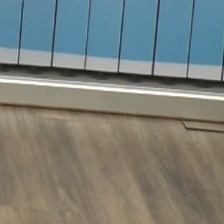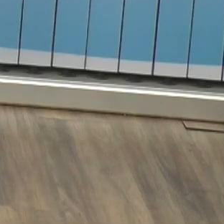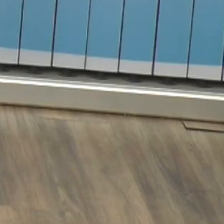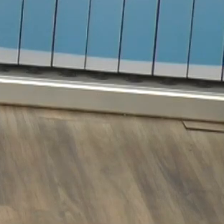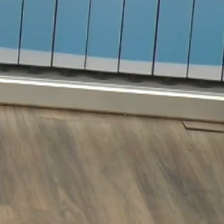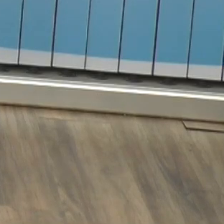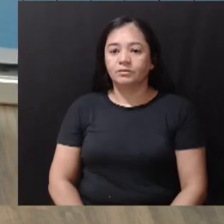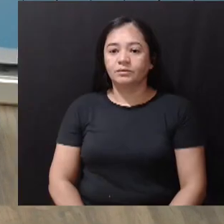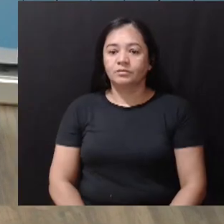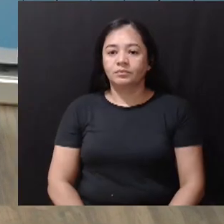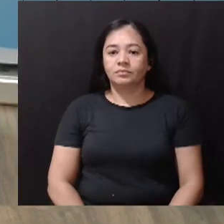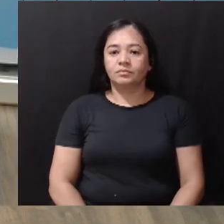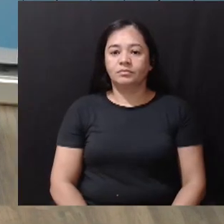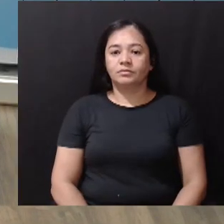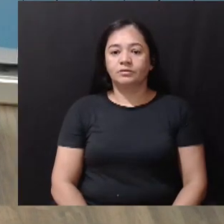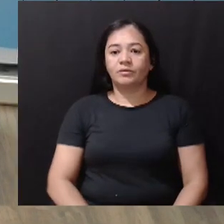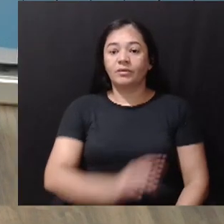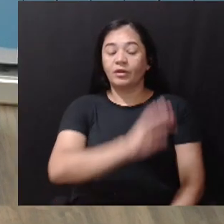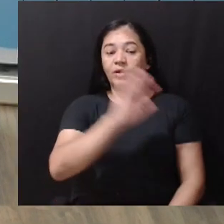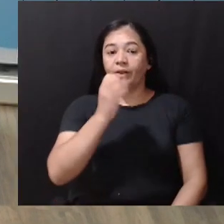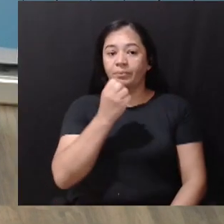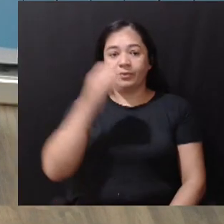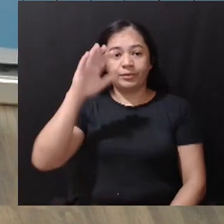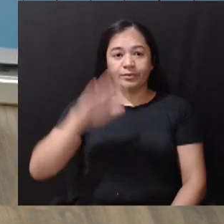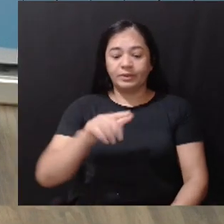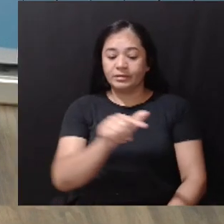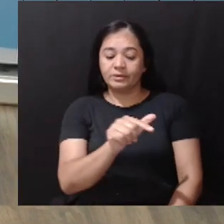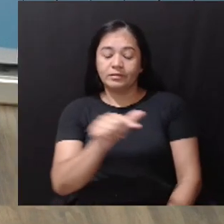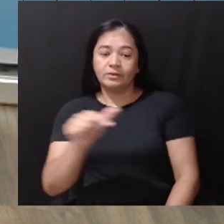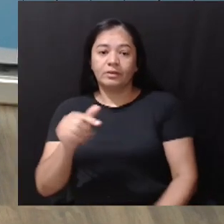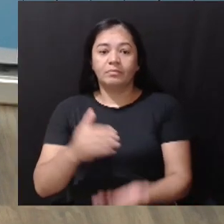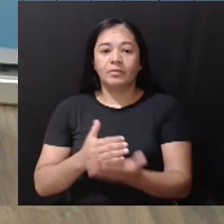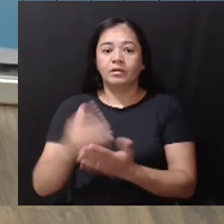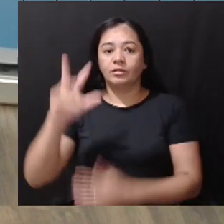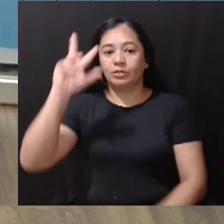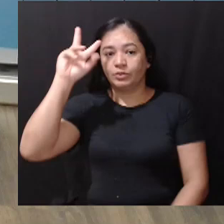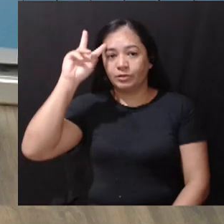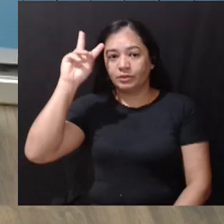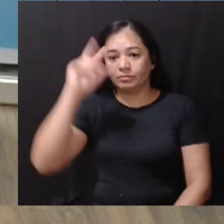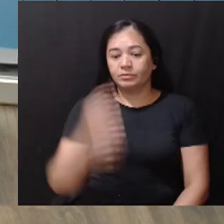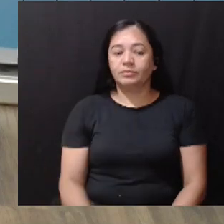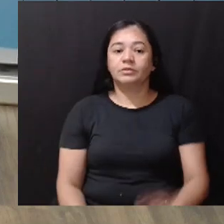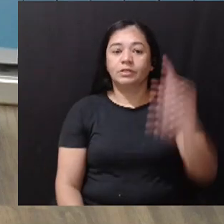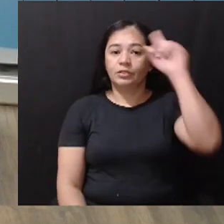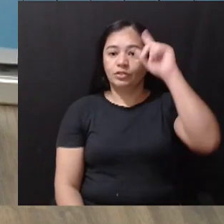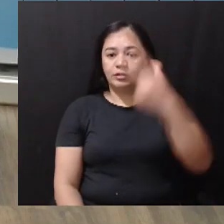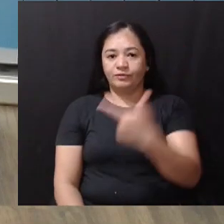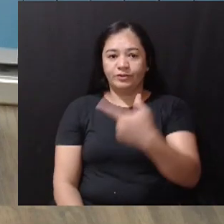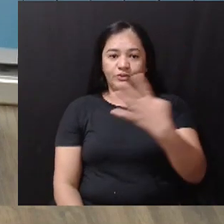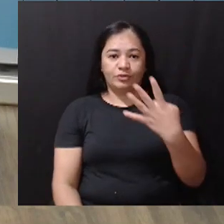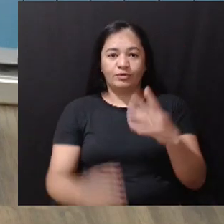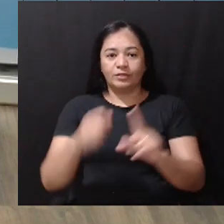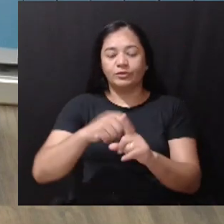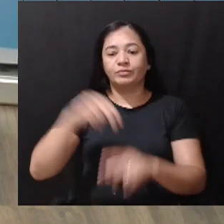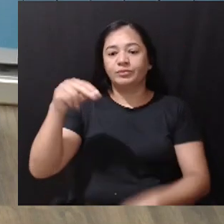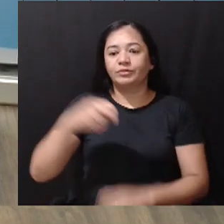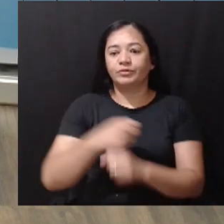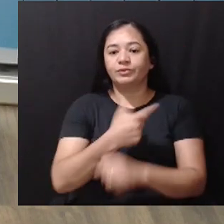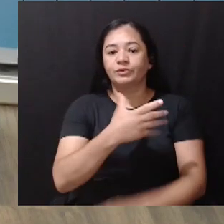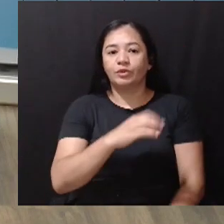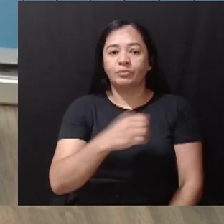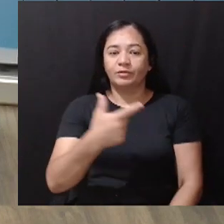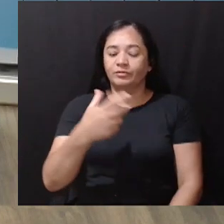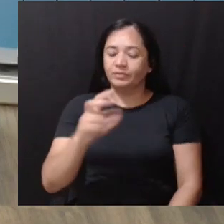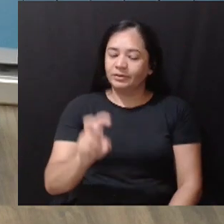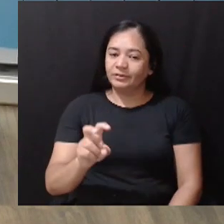Olá, boa tarde. Semana começando, segunda-feira, 24 de novembro de 2025,